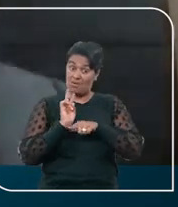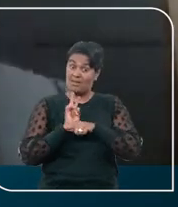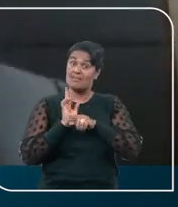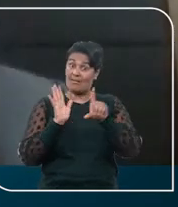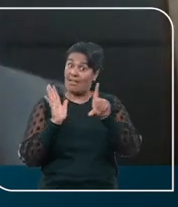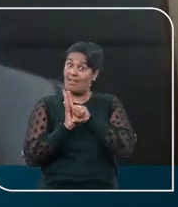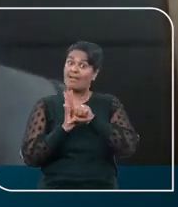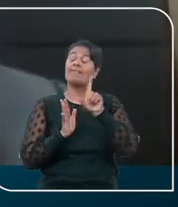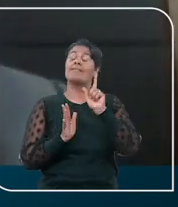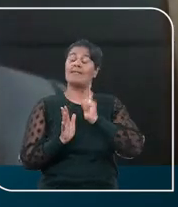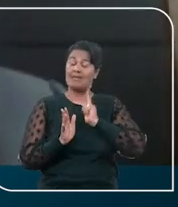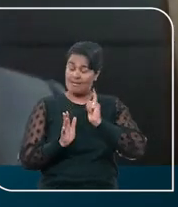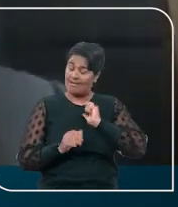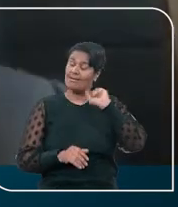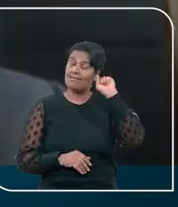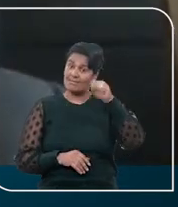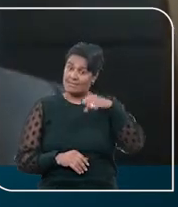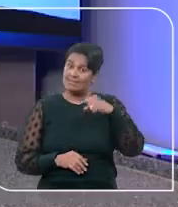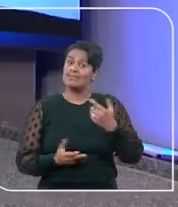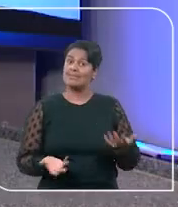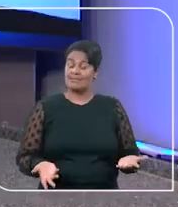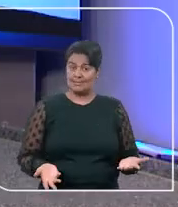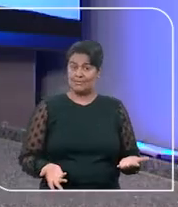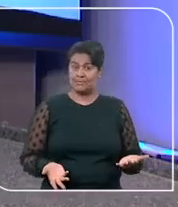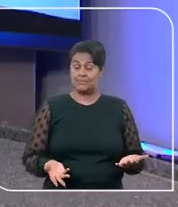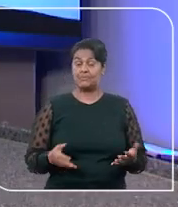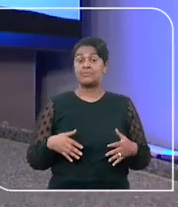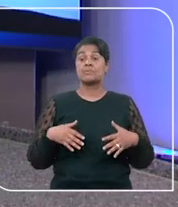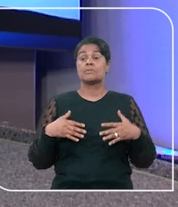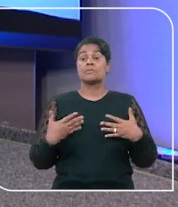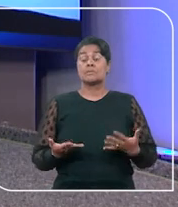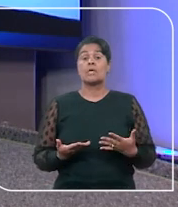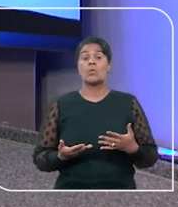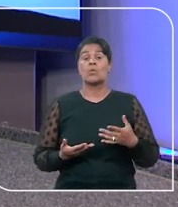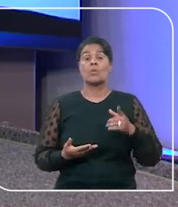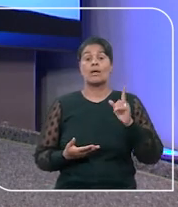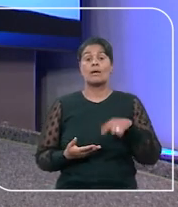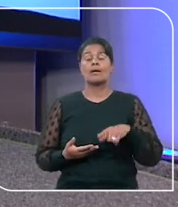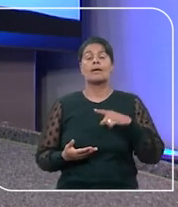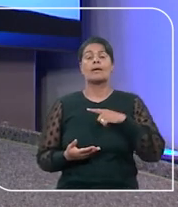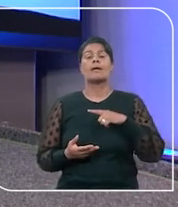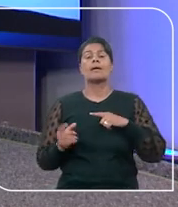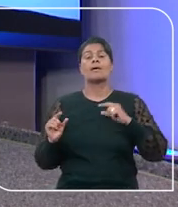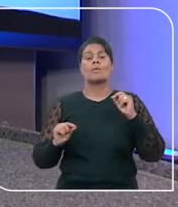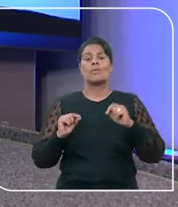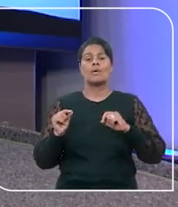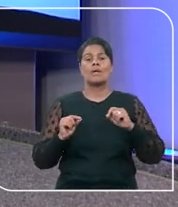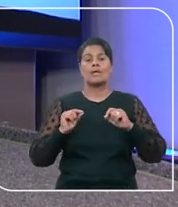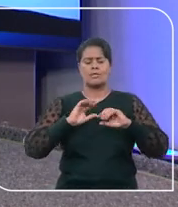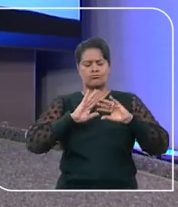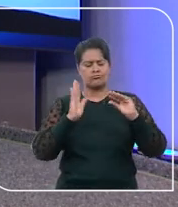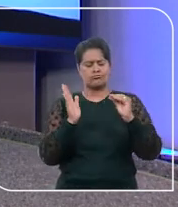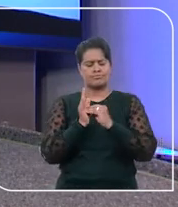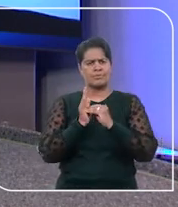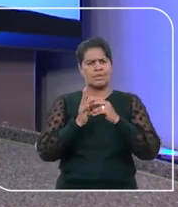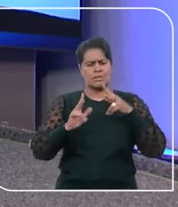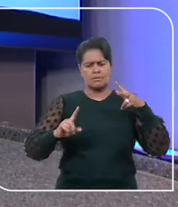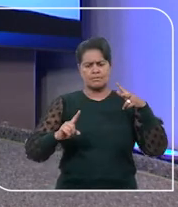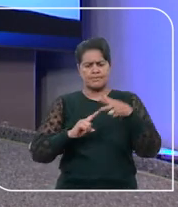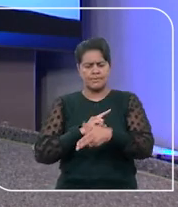jurídico nacional. Então, assim, a vedação, uma cláusula que vede animal dentro